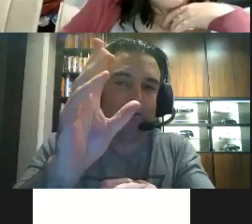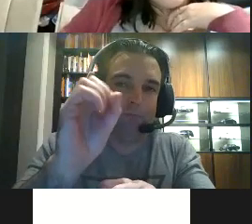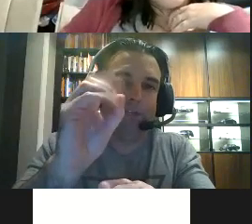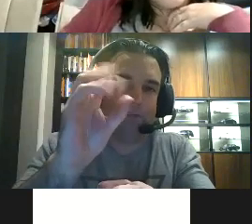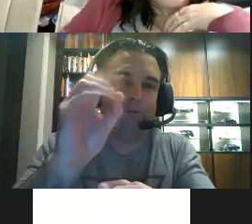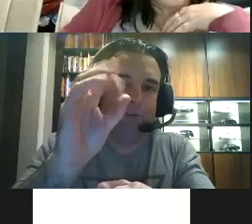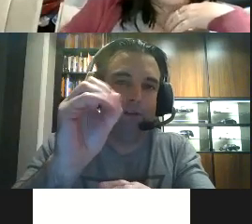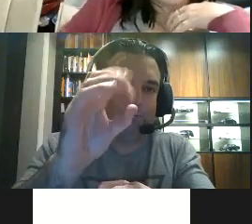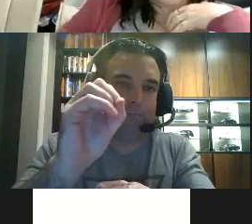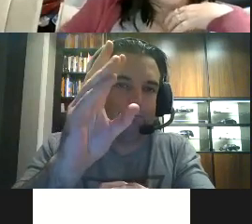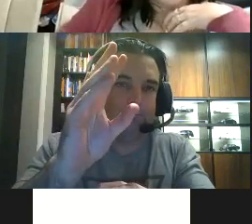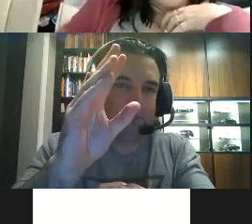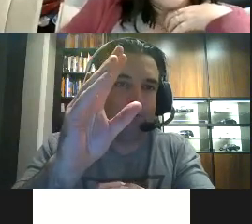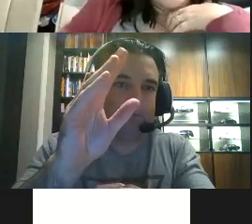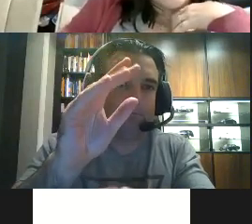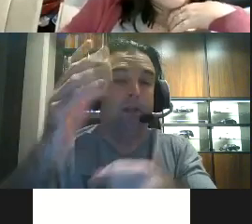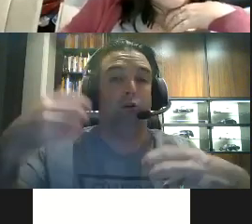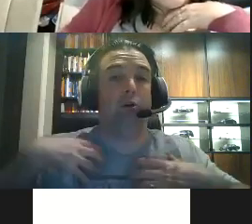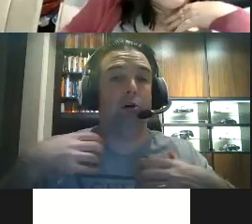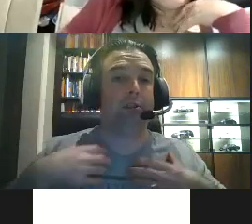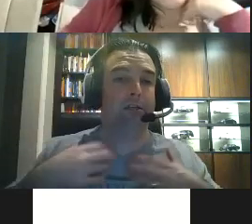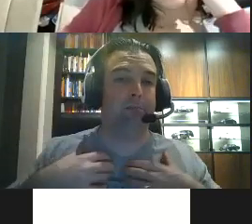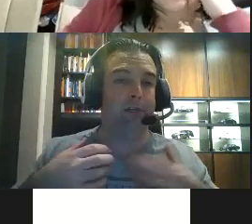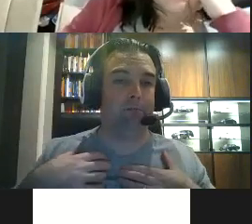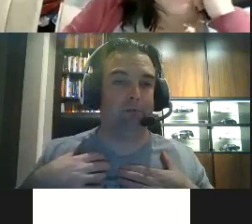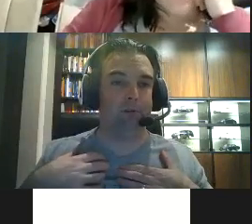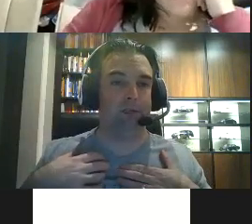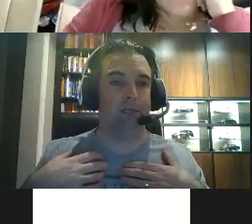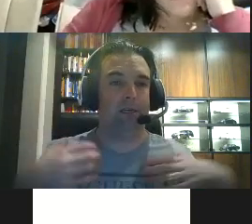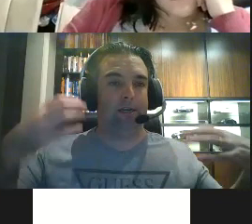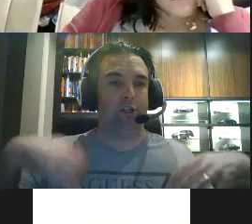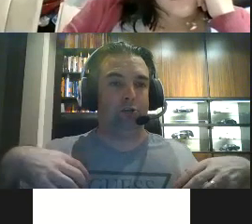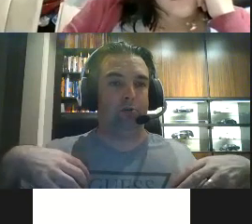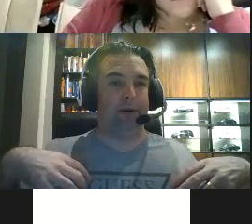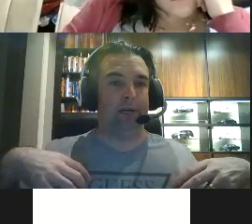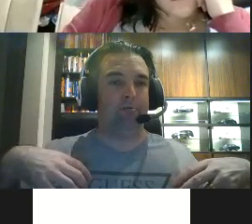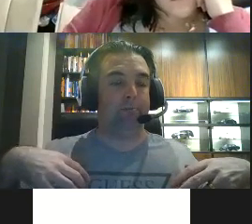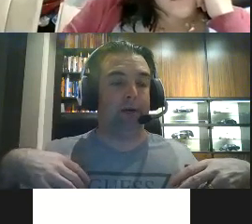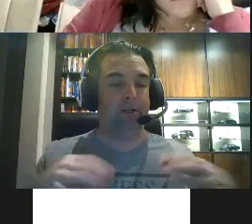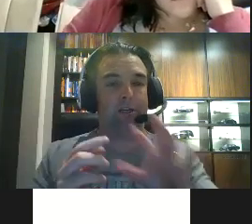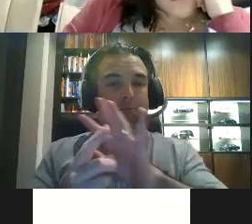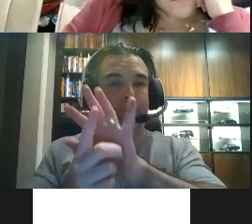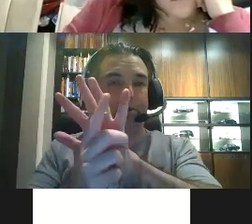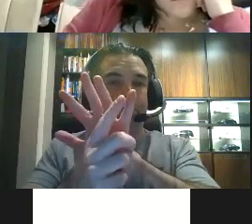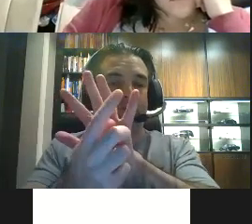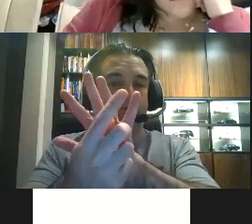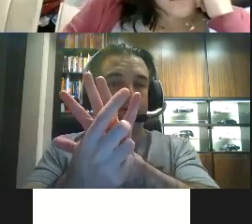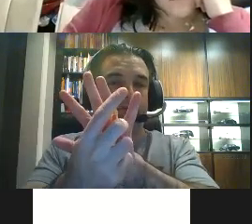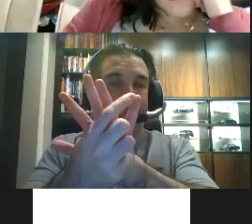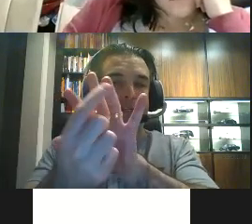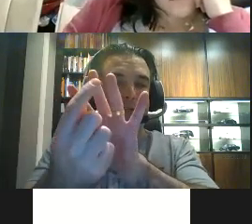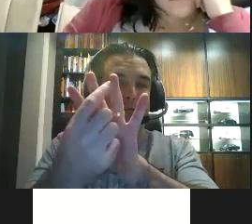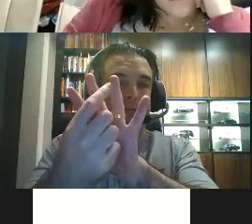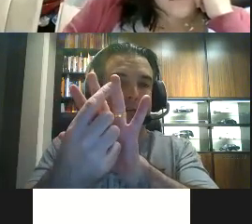que é a transpiração da folha, certo? Nós transpiramos. A gente toma água, parte da água perdemos